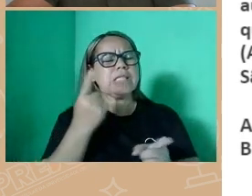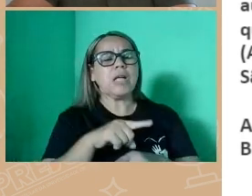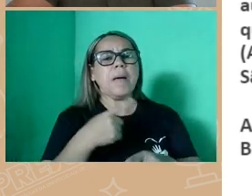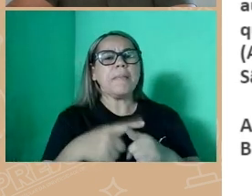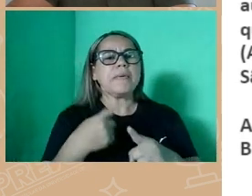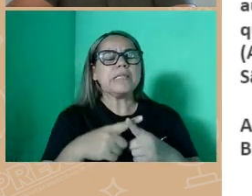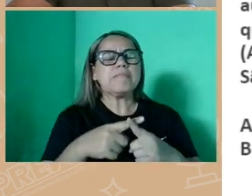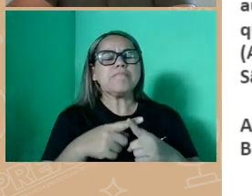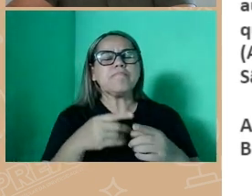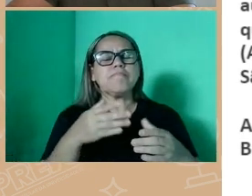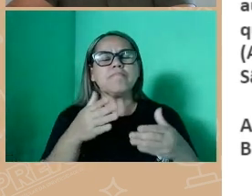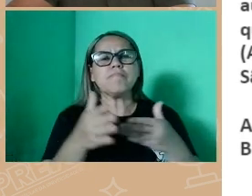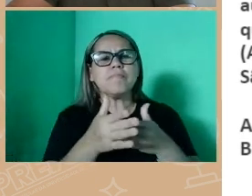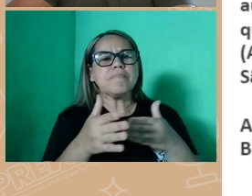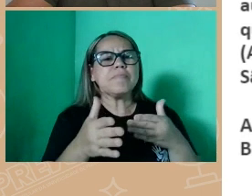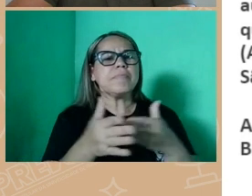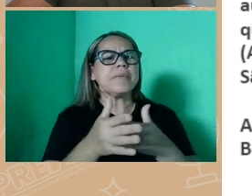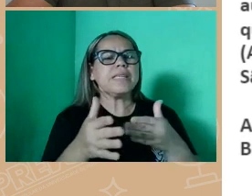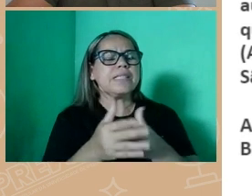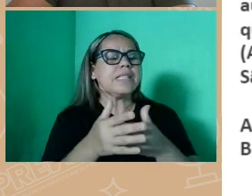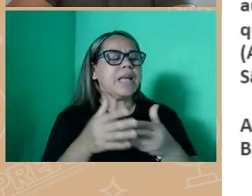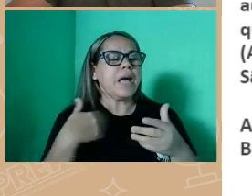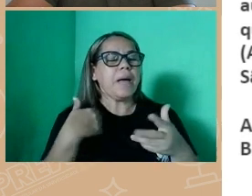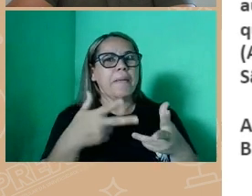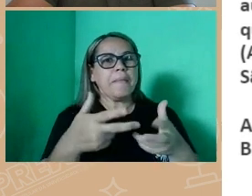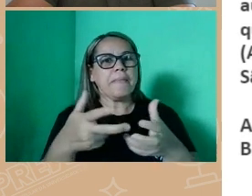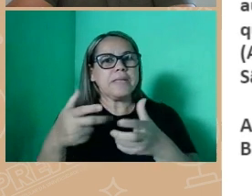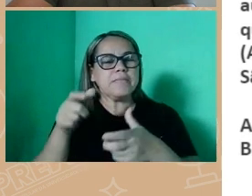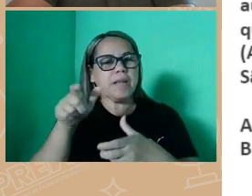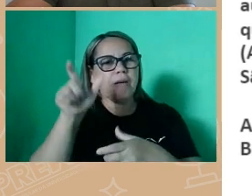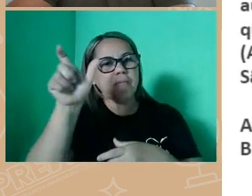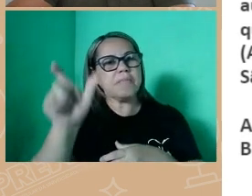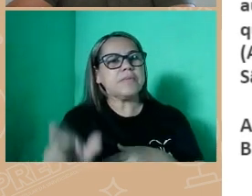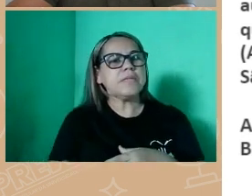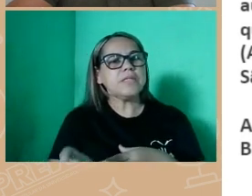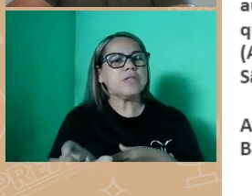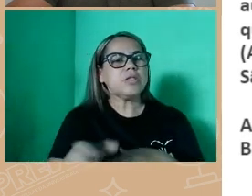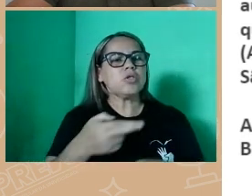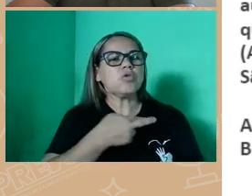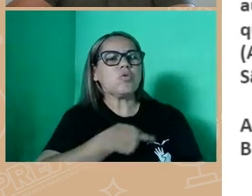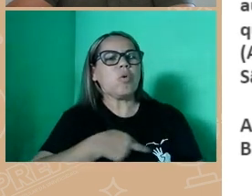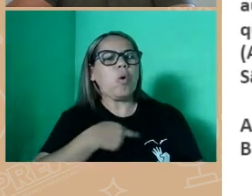impedir a identificação de Brascubas como personagem do romance